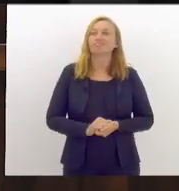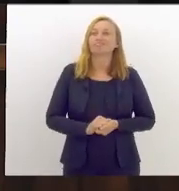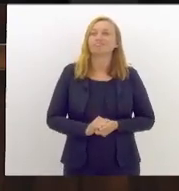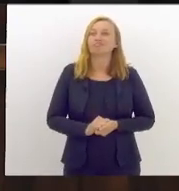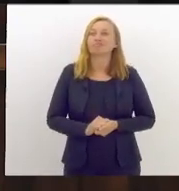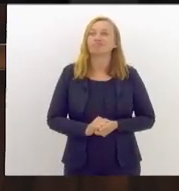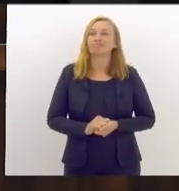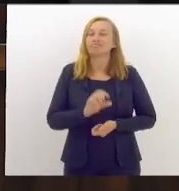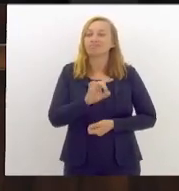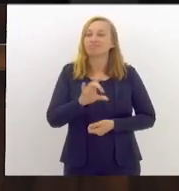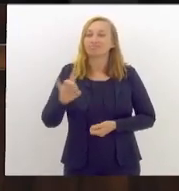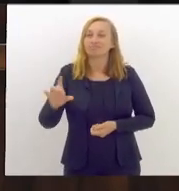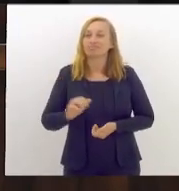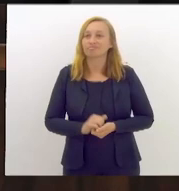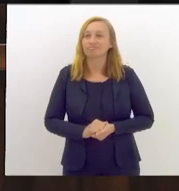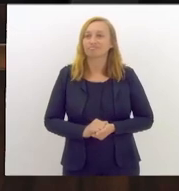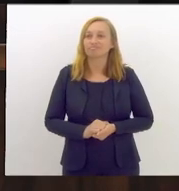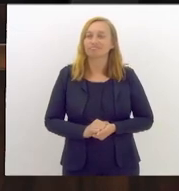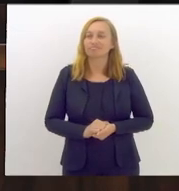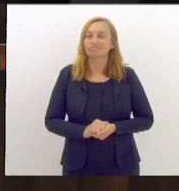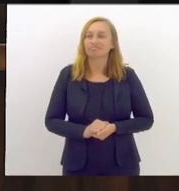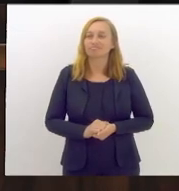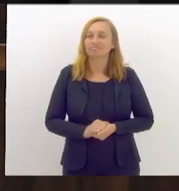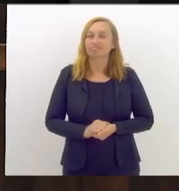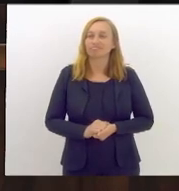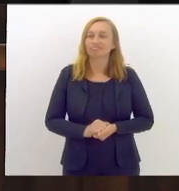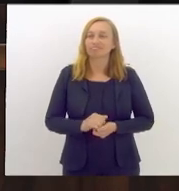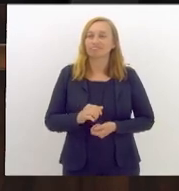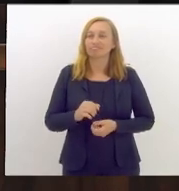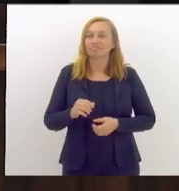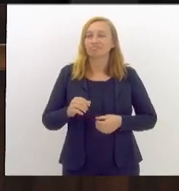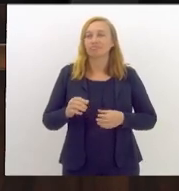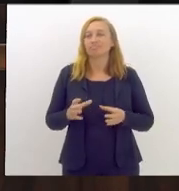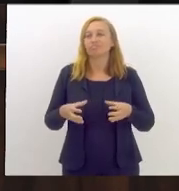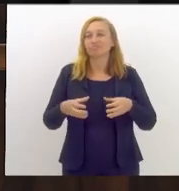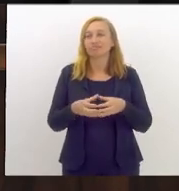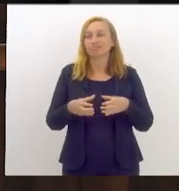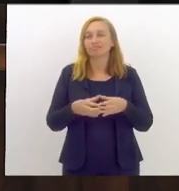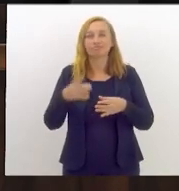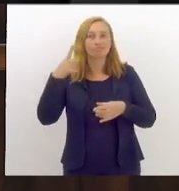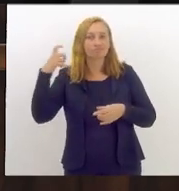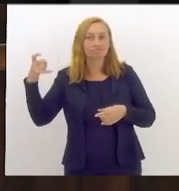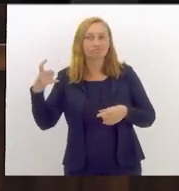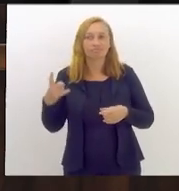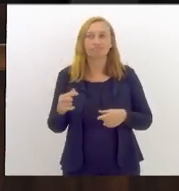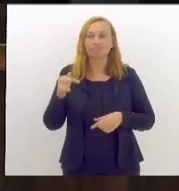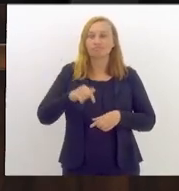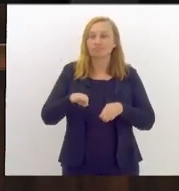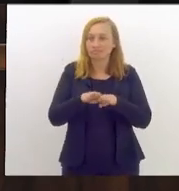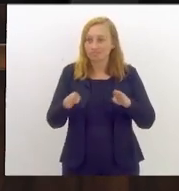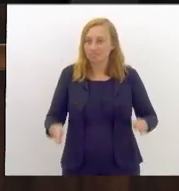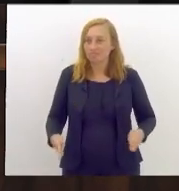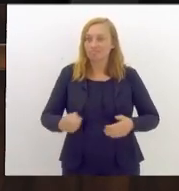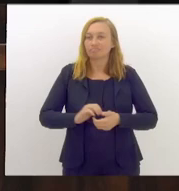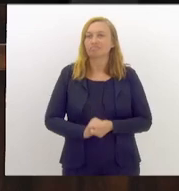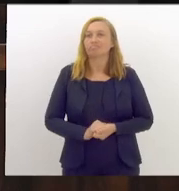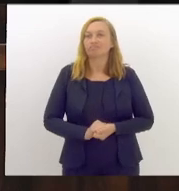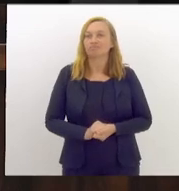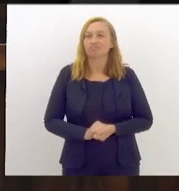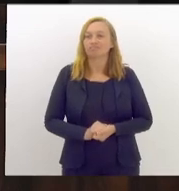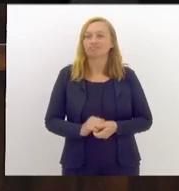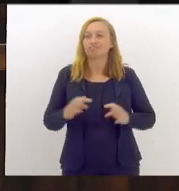cada Comandante lá do som né daqui da mesa né